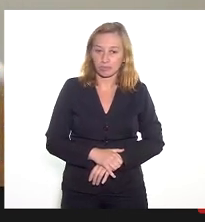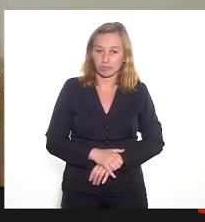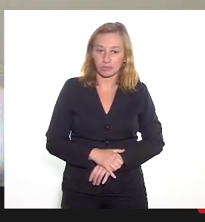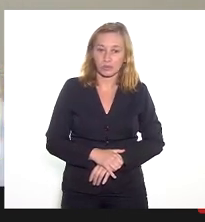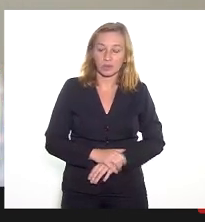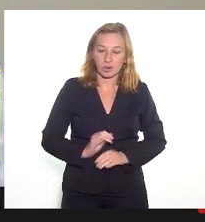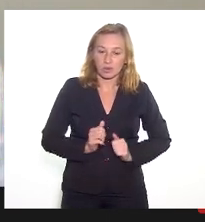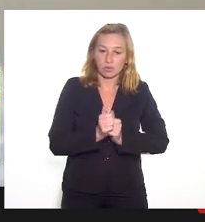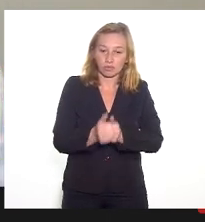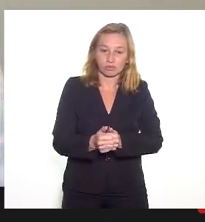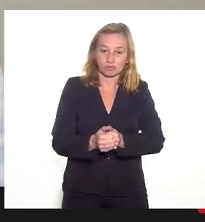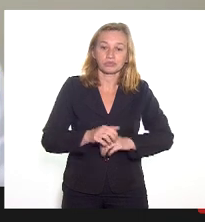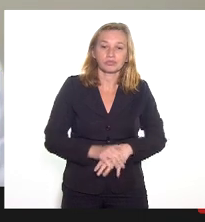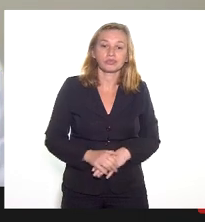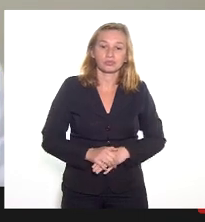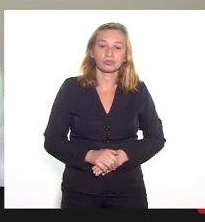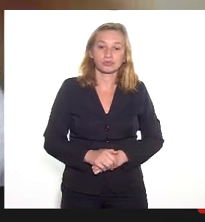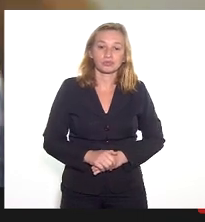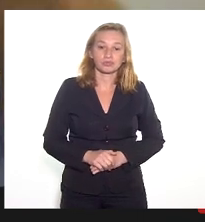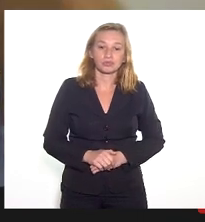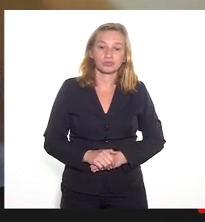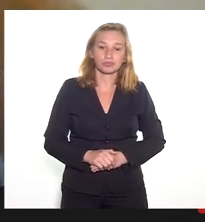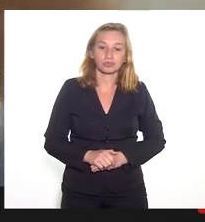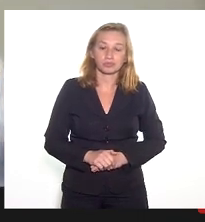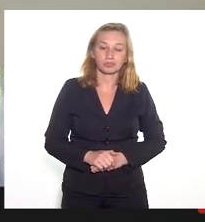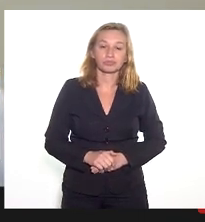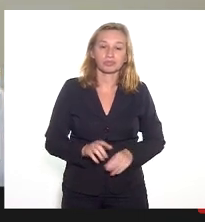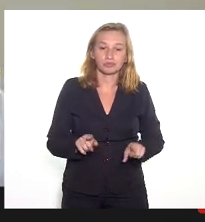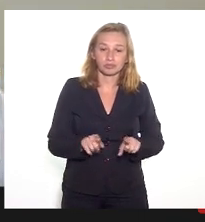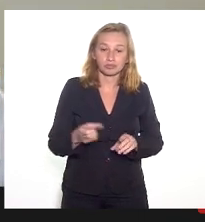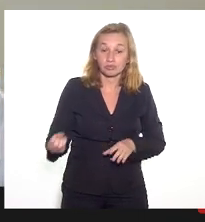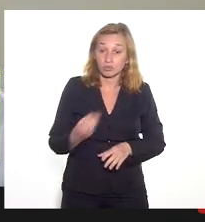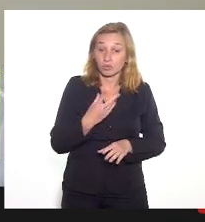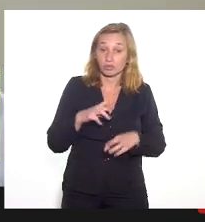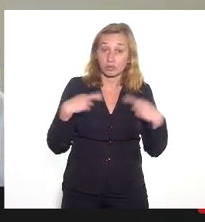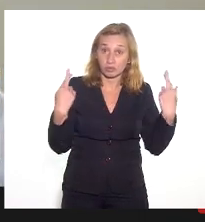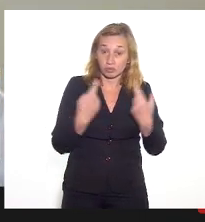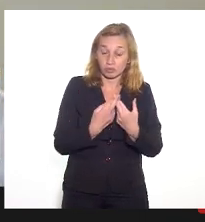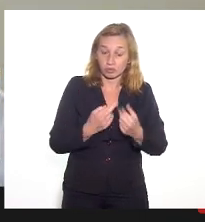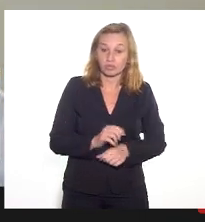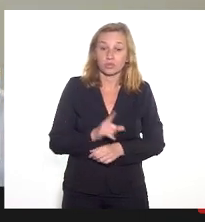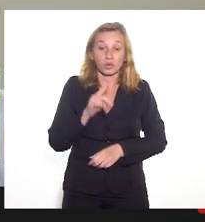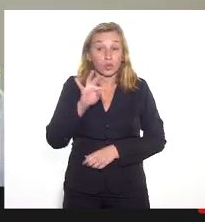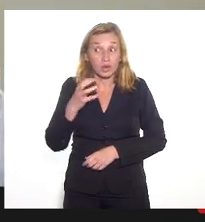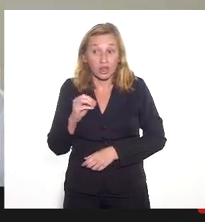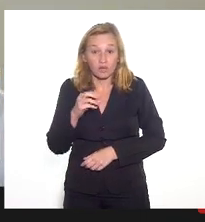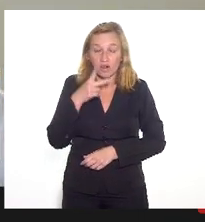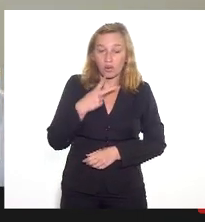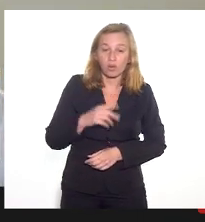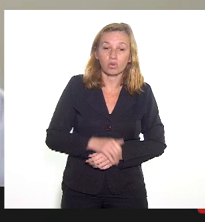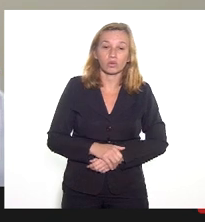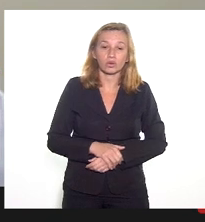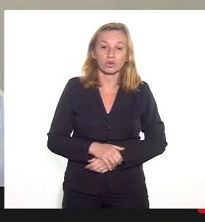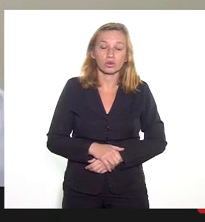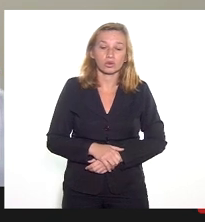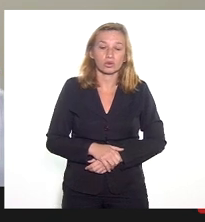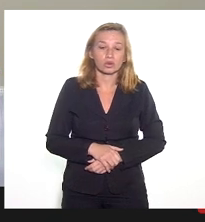acompanhada pela frente parlamentar. Vamos tentar construir uma nova audiência, o Theo mencionou, mas uma nova audiência